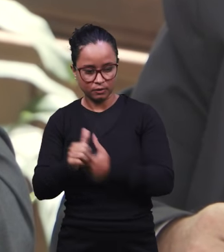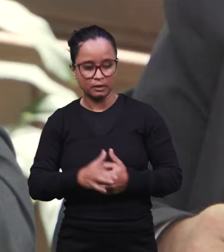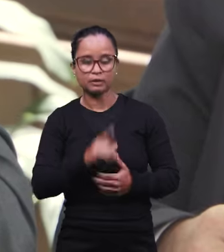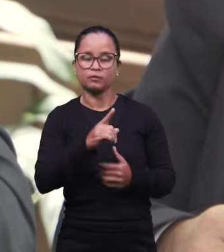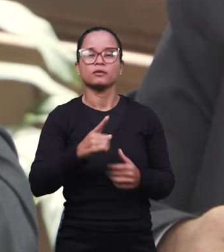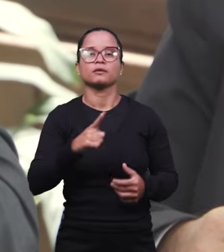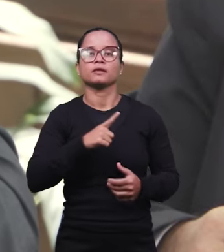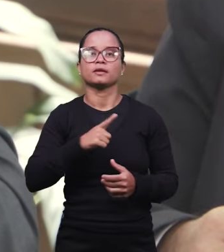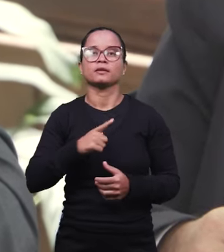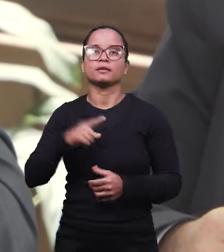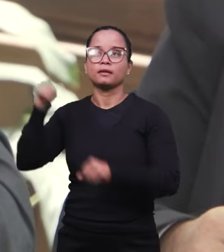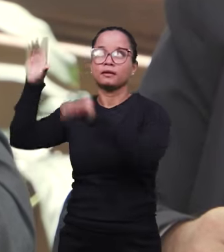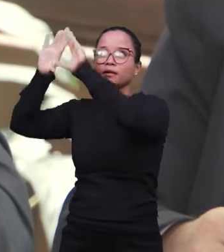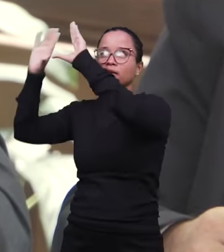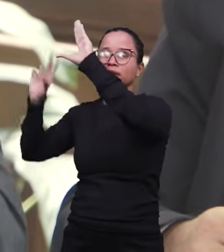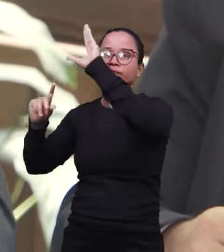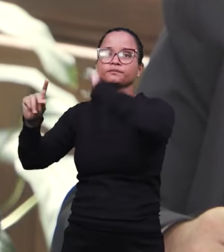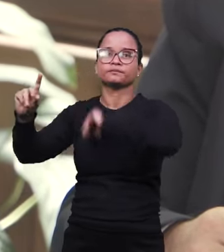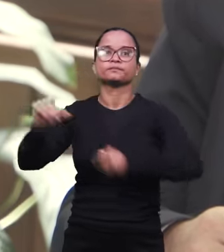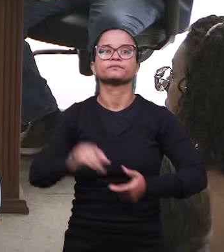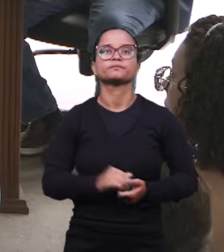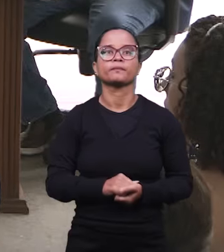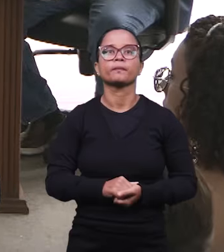e aí terás um tesouro no céu.